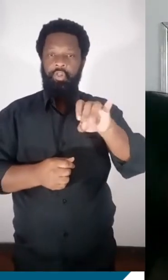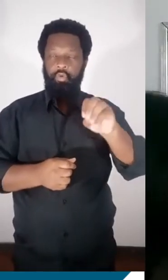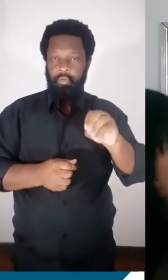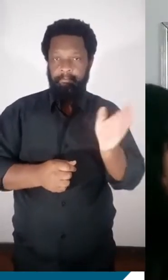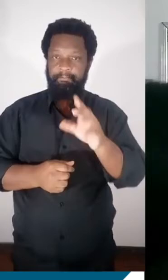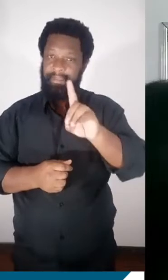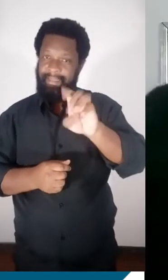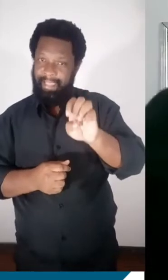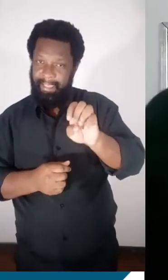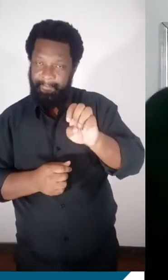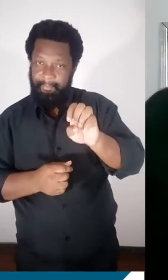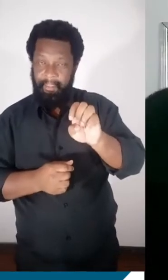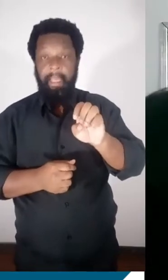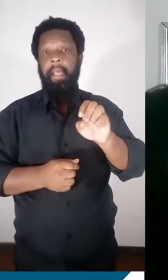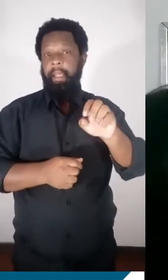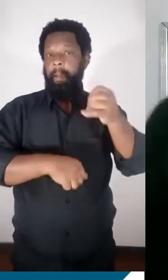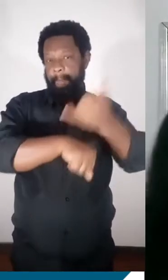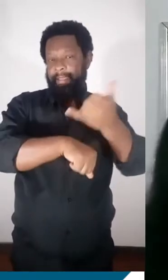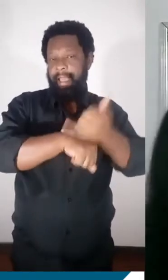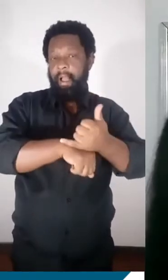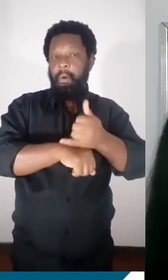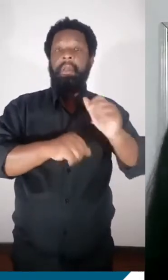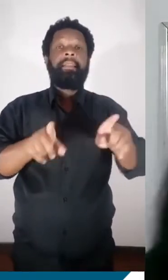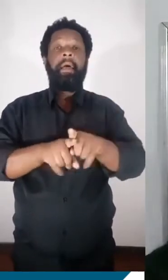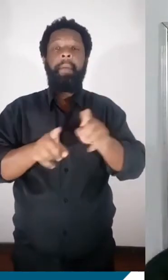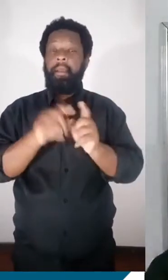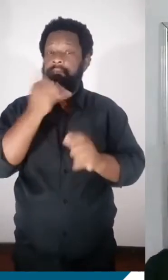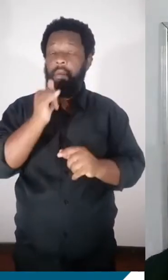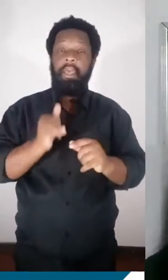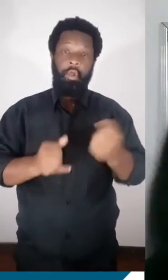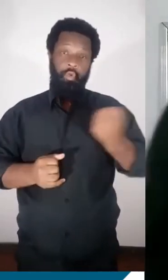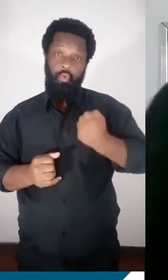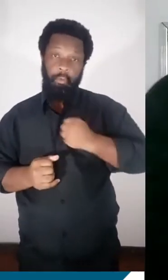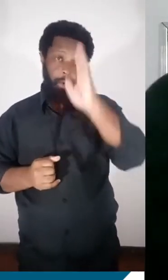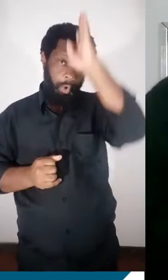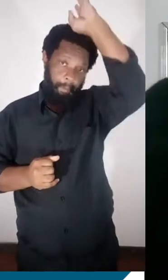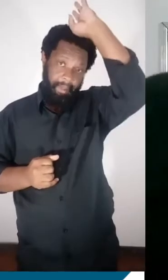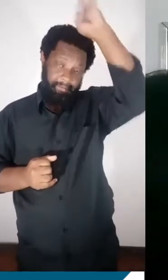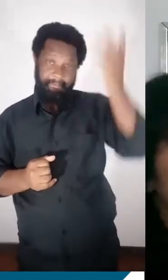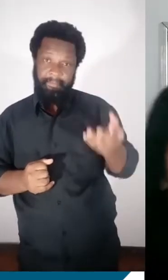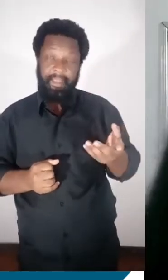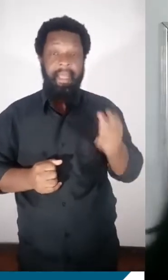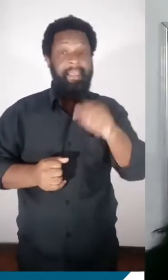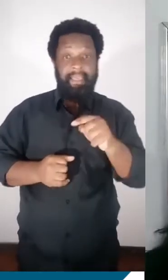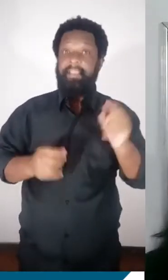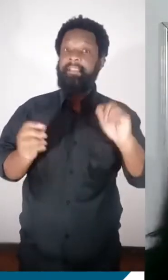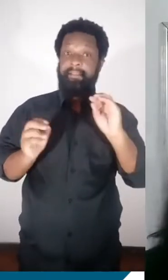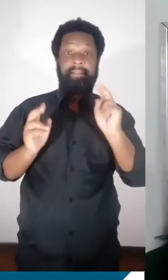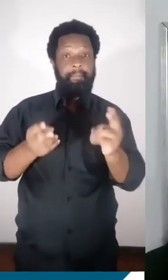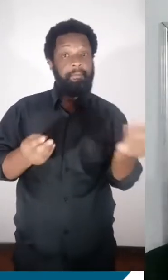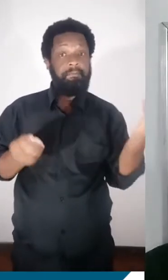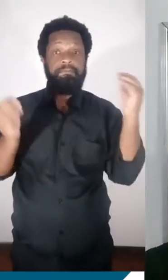de nome do metal e a carga do cátion em algarismo romano. Nessa segunda forma, nós